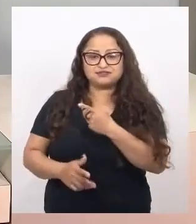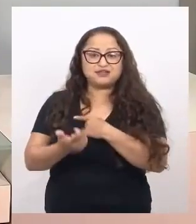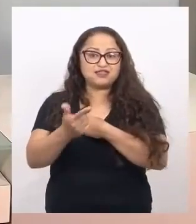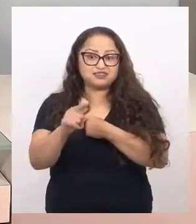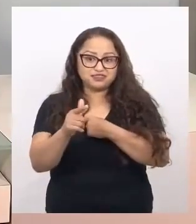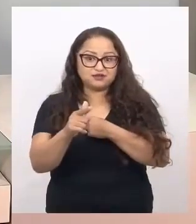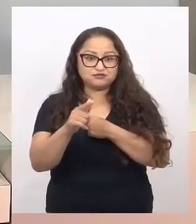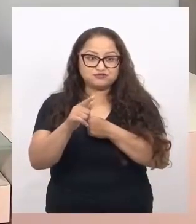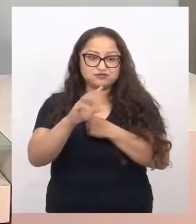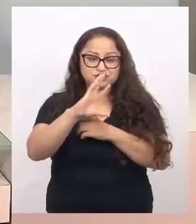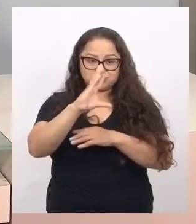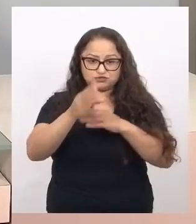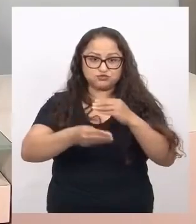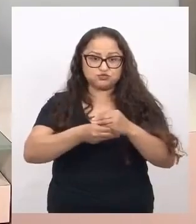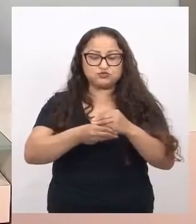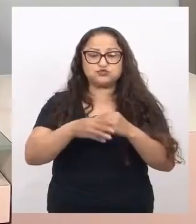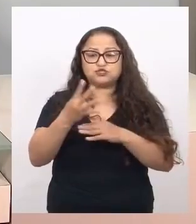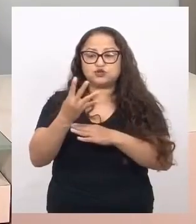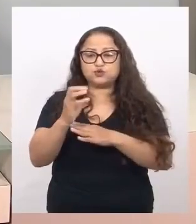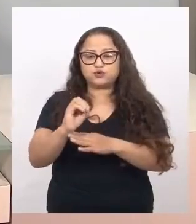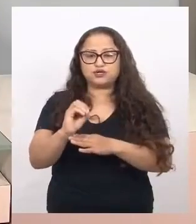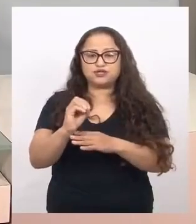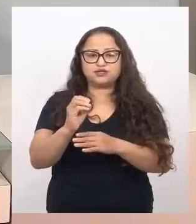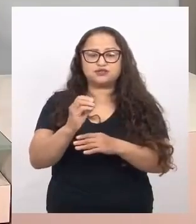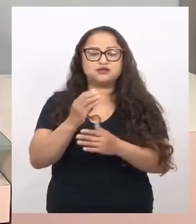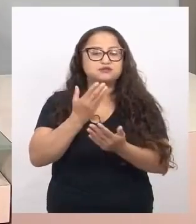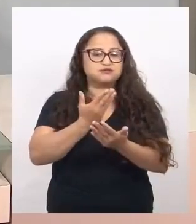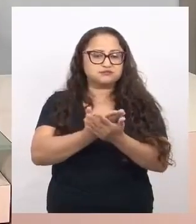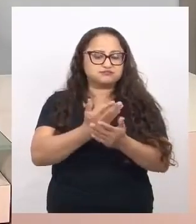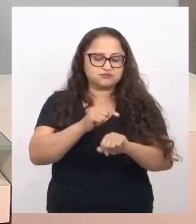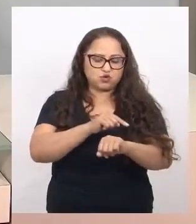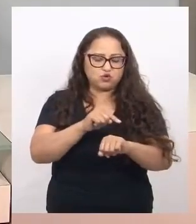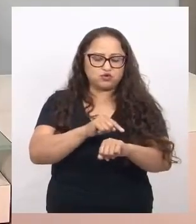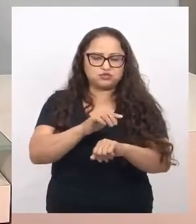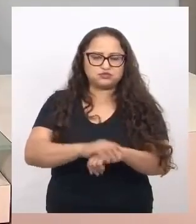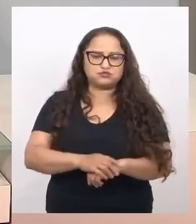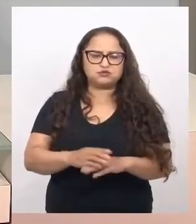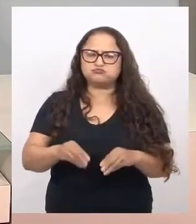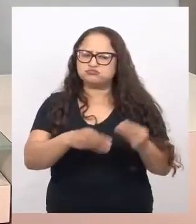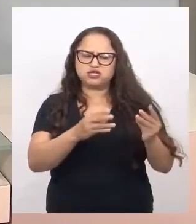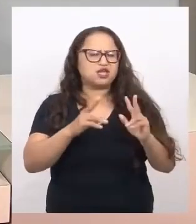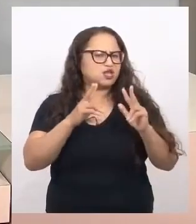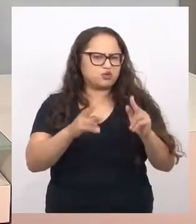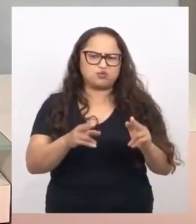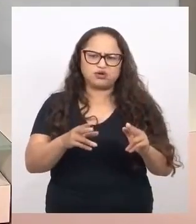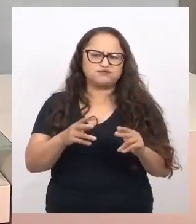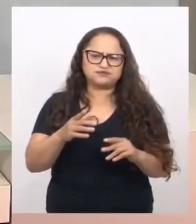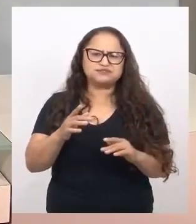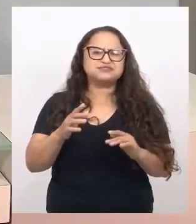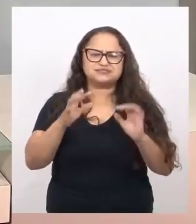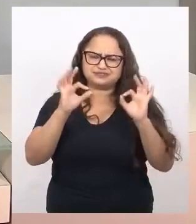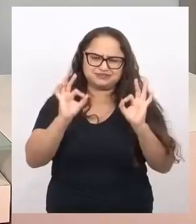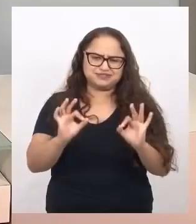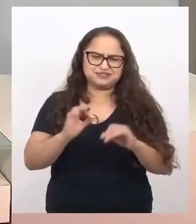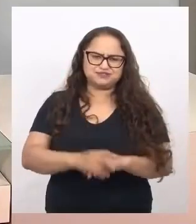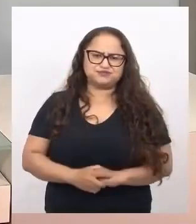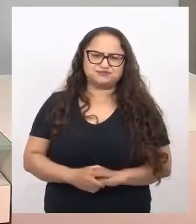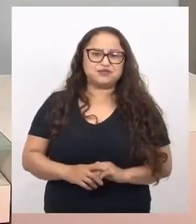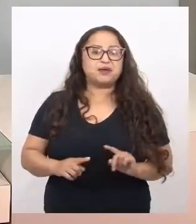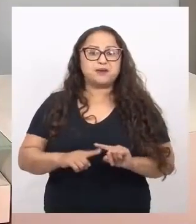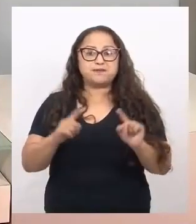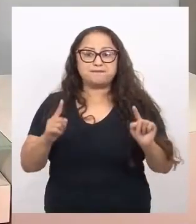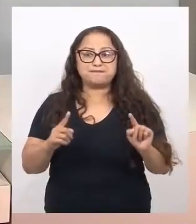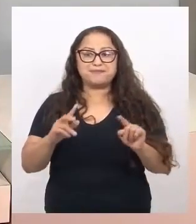integral, a jornada de 40 horas, não tem problema. Eu atribuo igual, vai dar tudo certo. Mas digamos se a Thaís tem a jornada